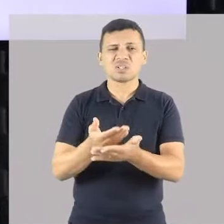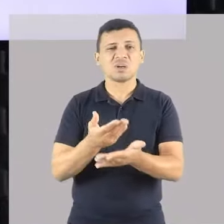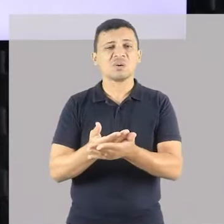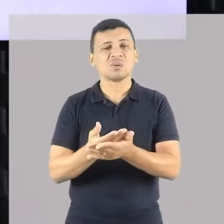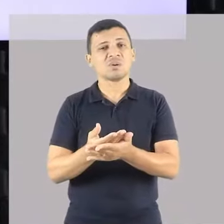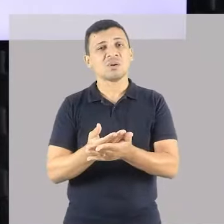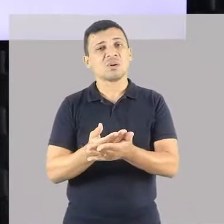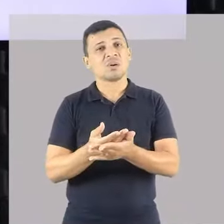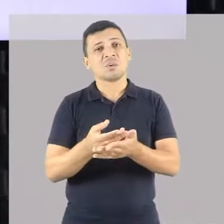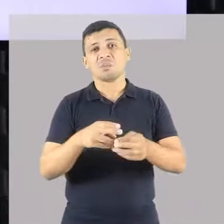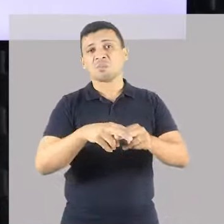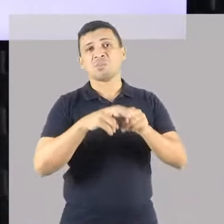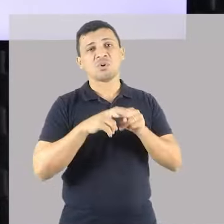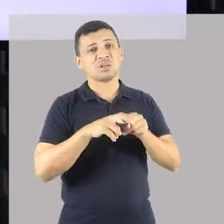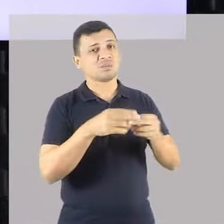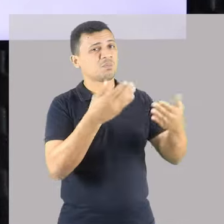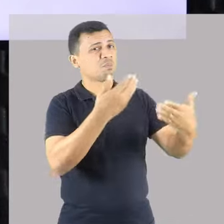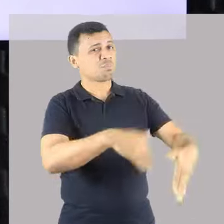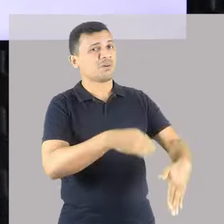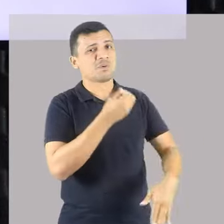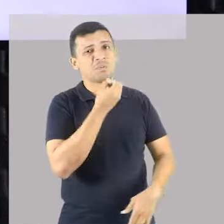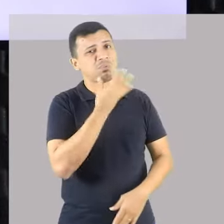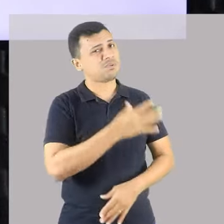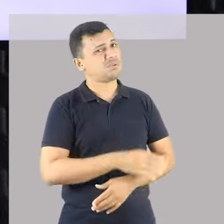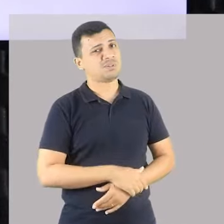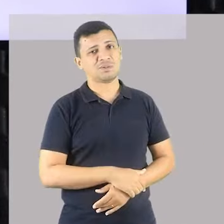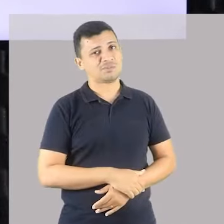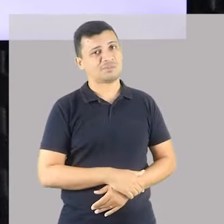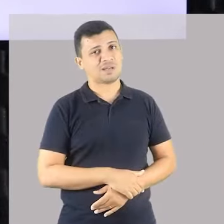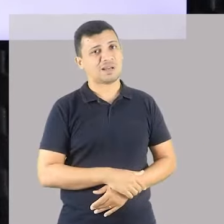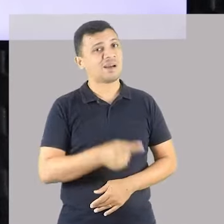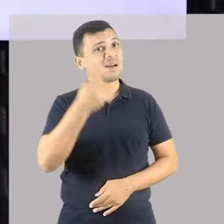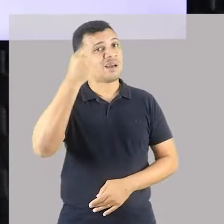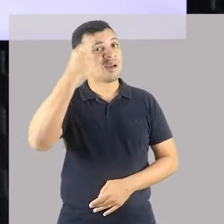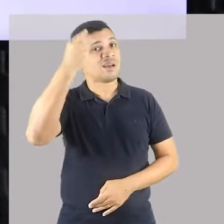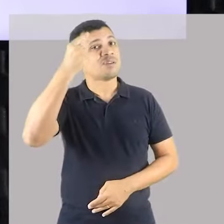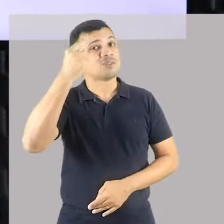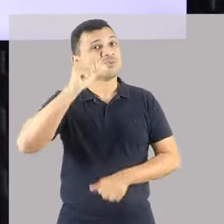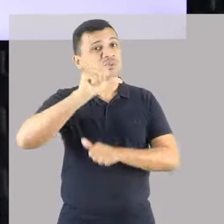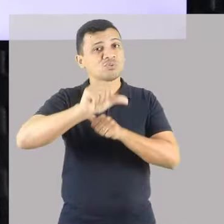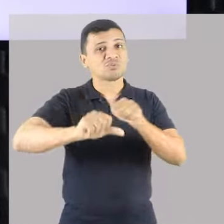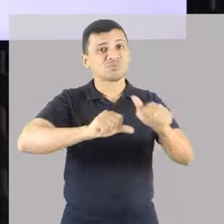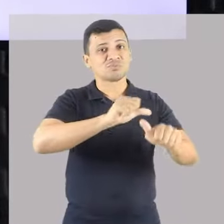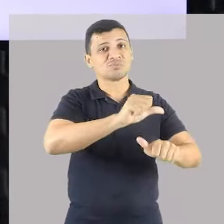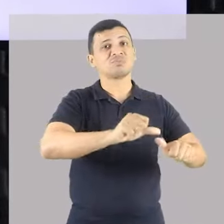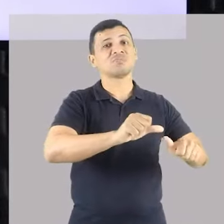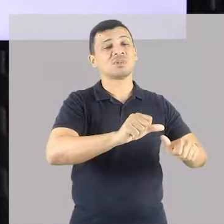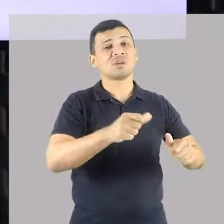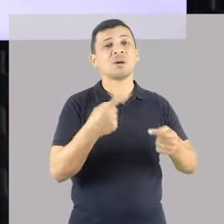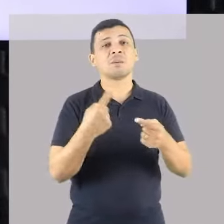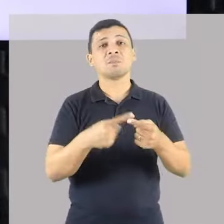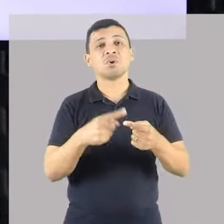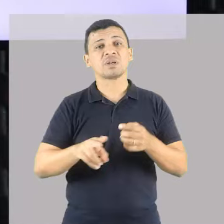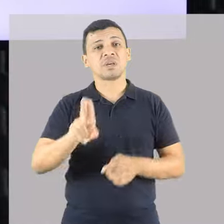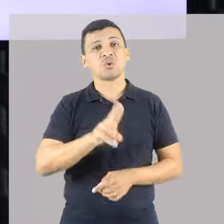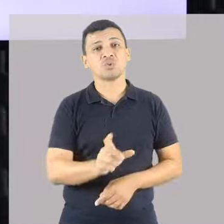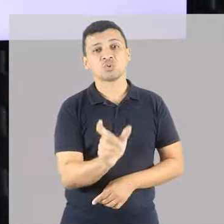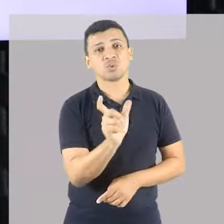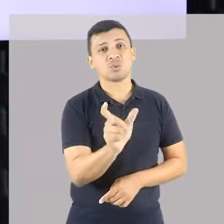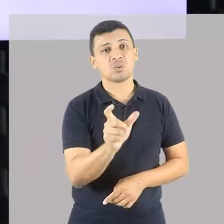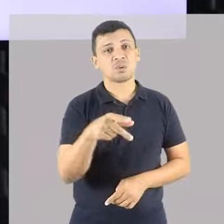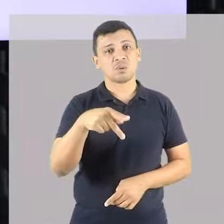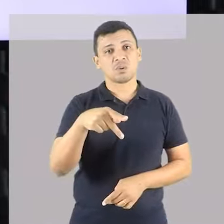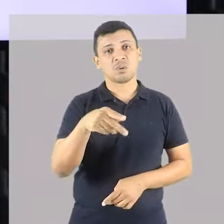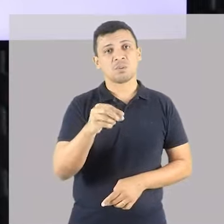portanto não fez boa prova aí eu quebrei a lógica por quê Porque eu usei um conectivo portanto que é um